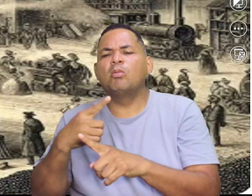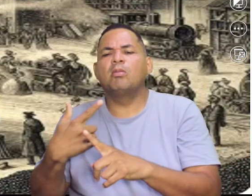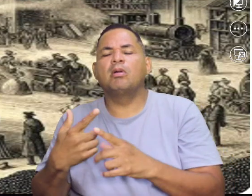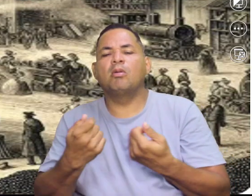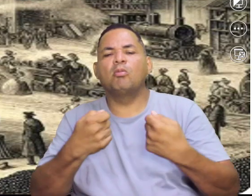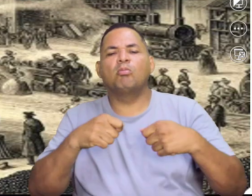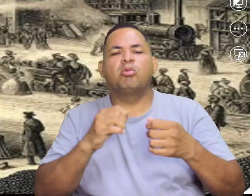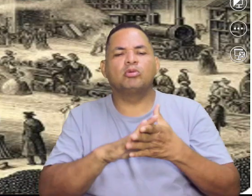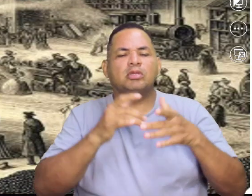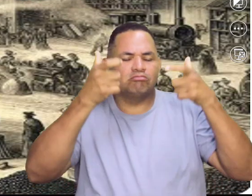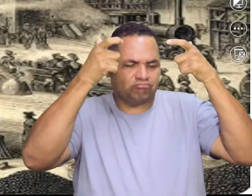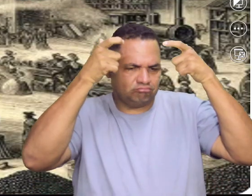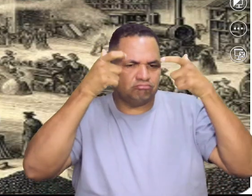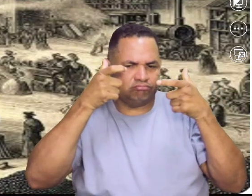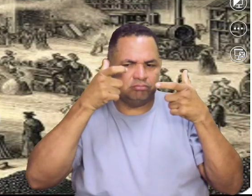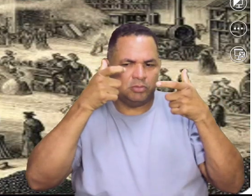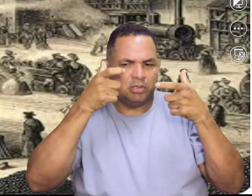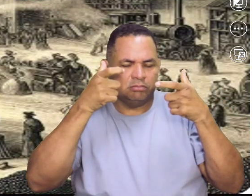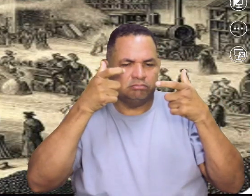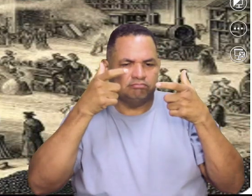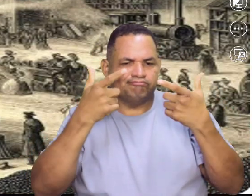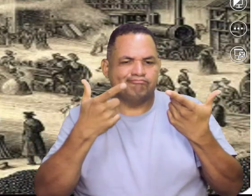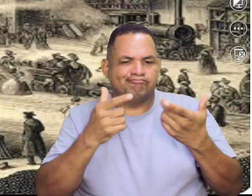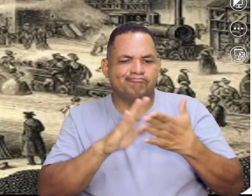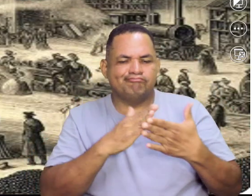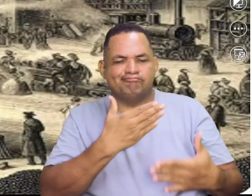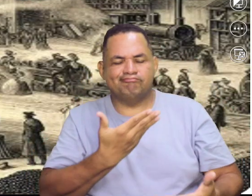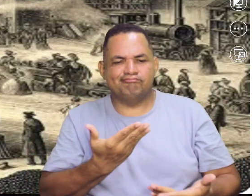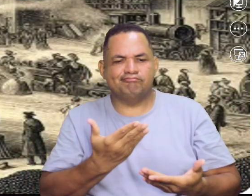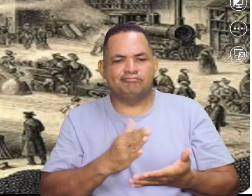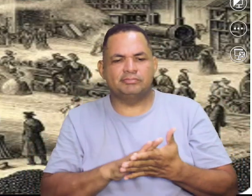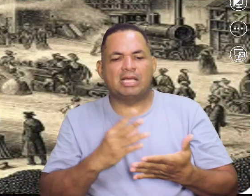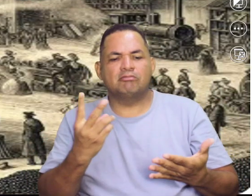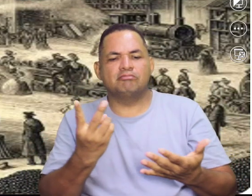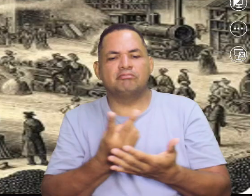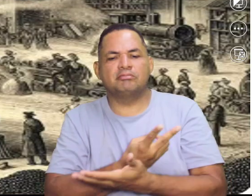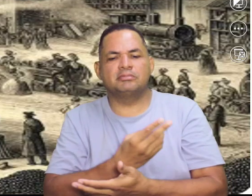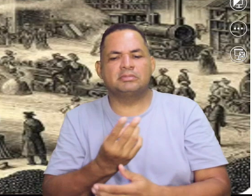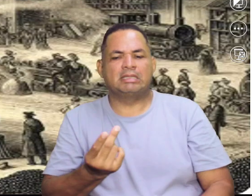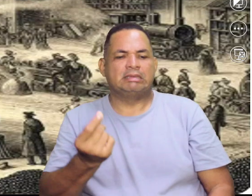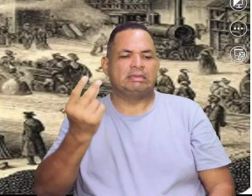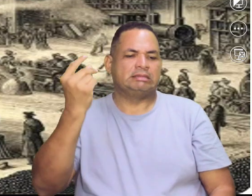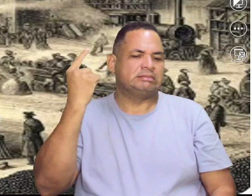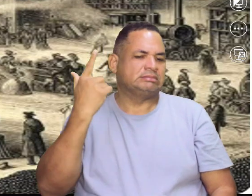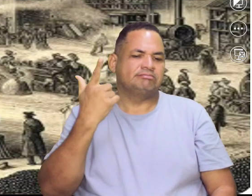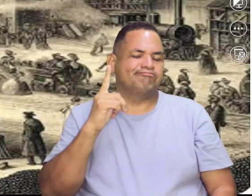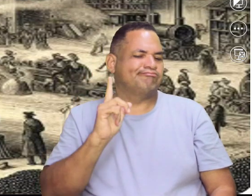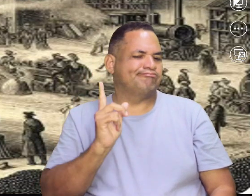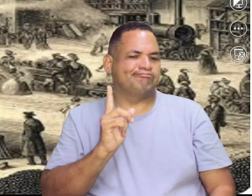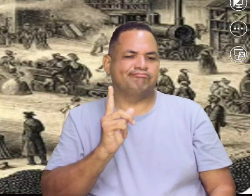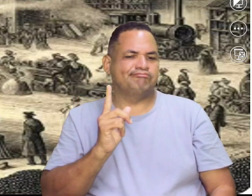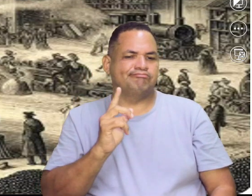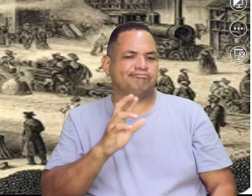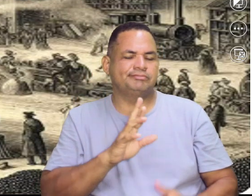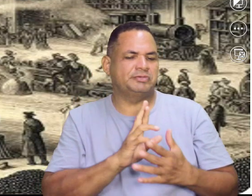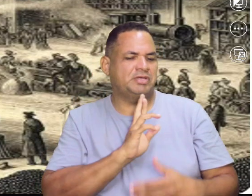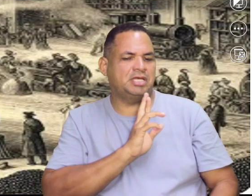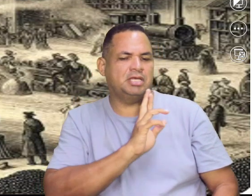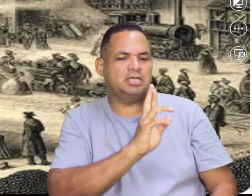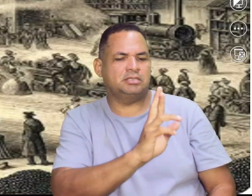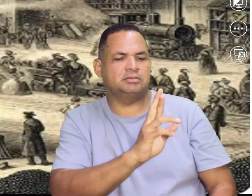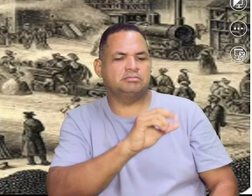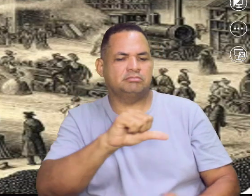poder absoluto dos reis. E vai acontecer que o antigo regime não vai mais responder